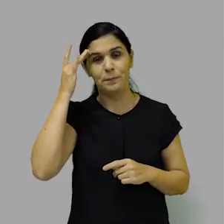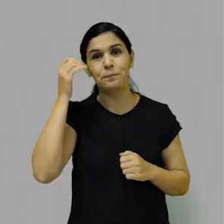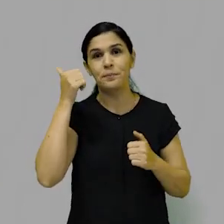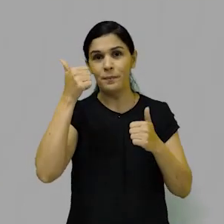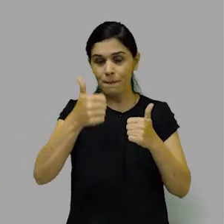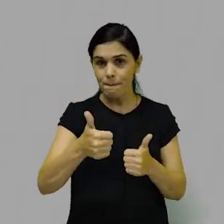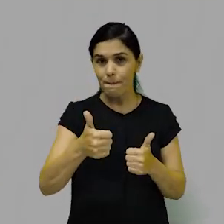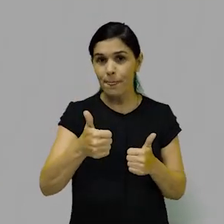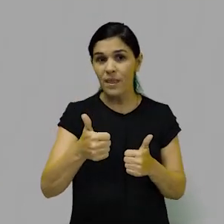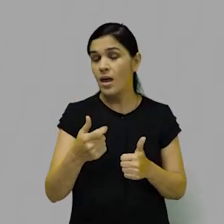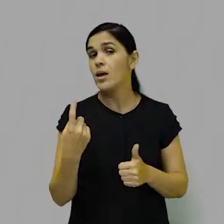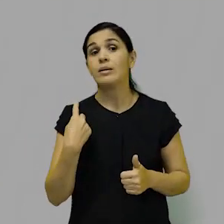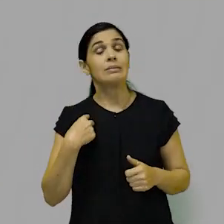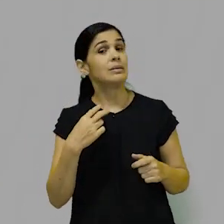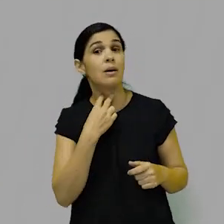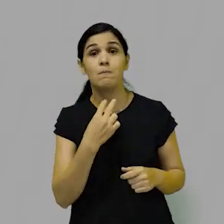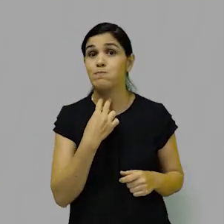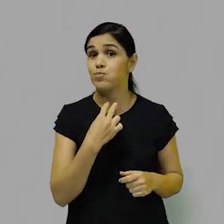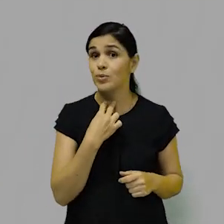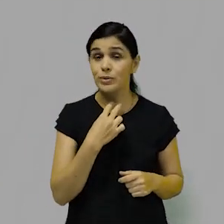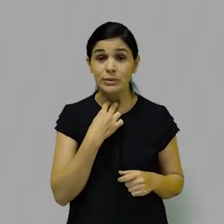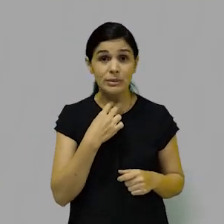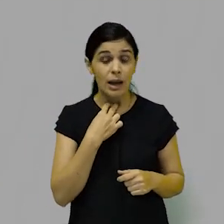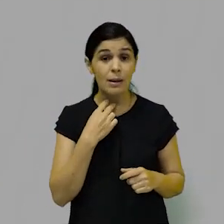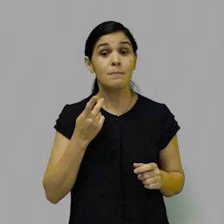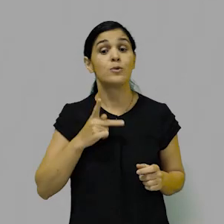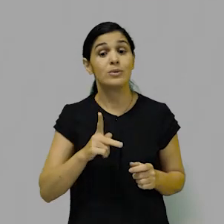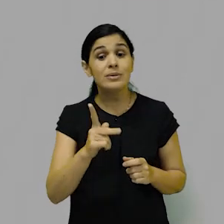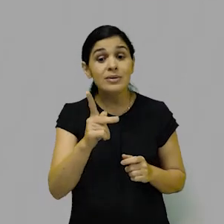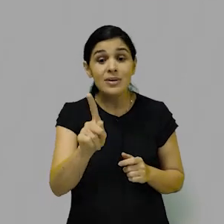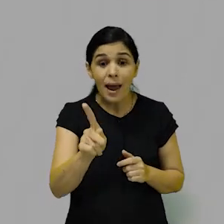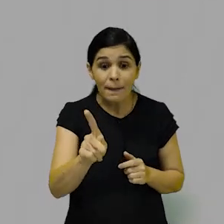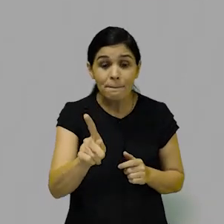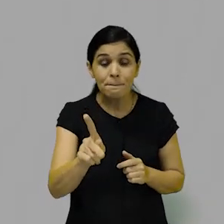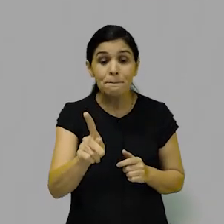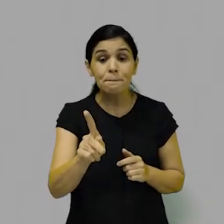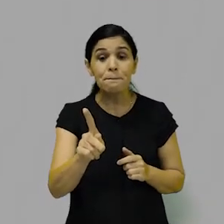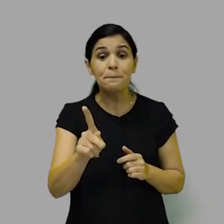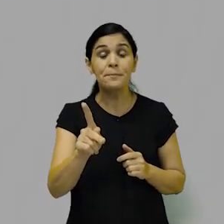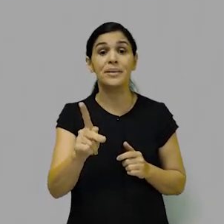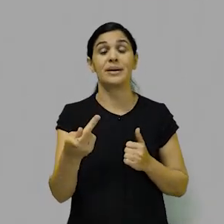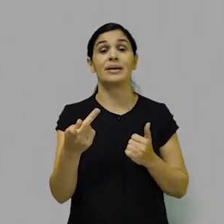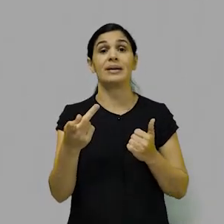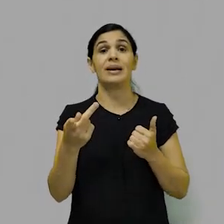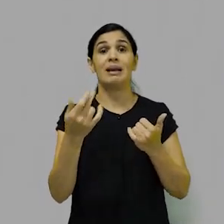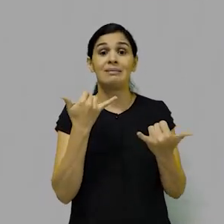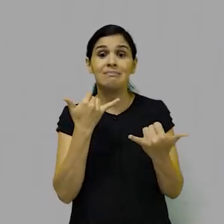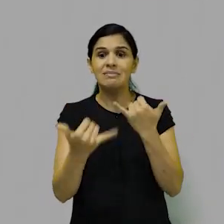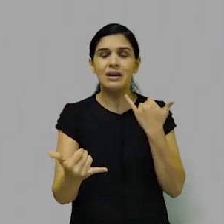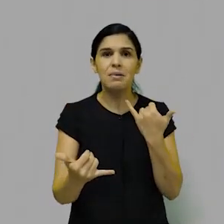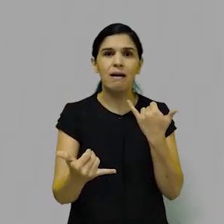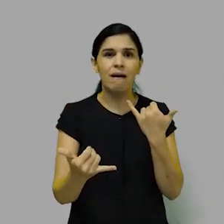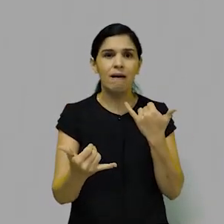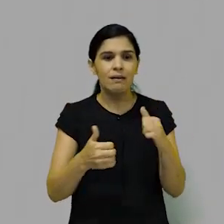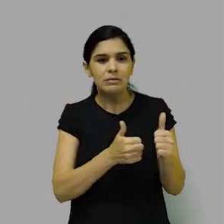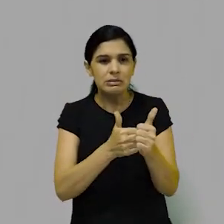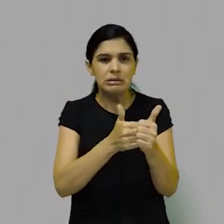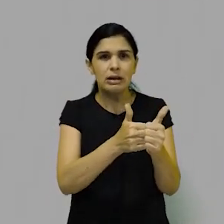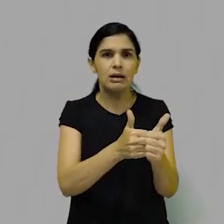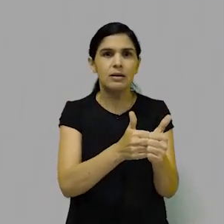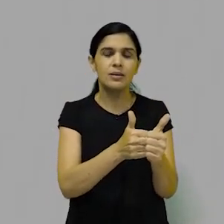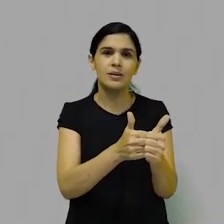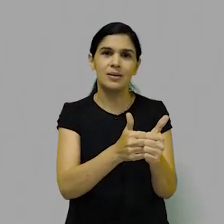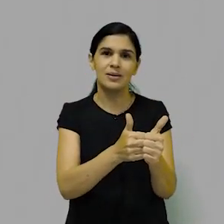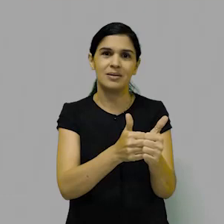indivíduo quer imitar e não tem condições. Ele não vai conseguir ficar igual àquela pessoa, porque existe